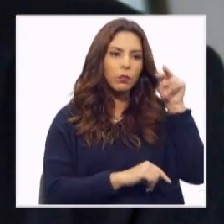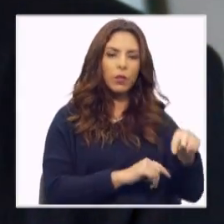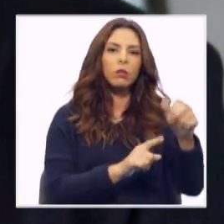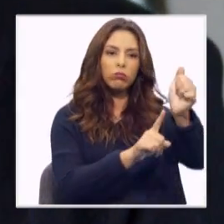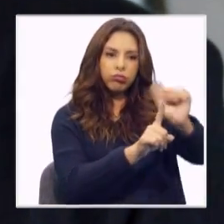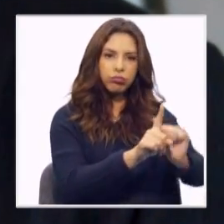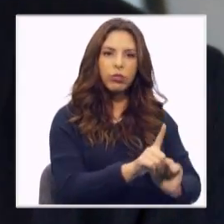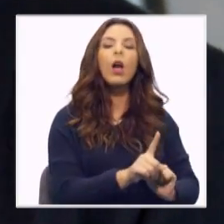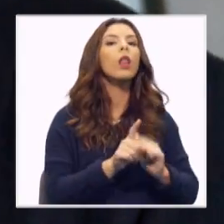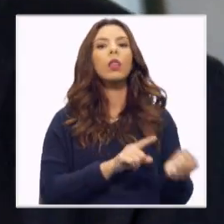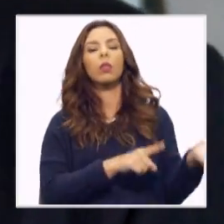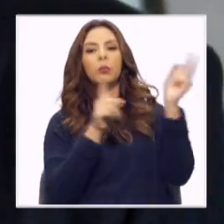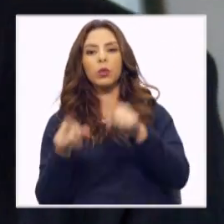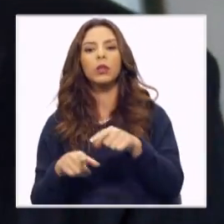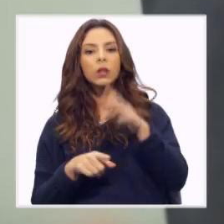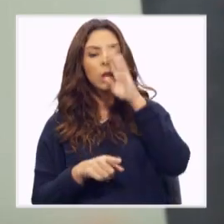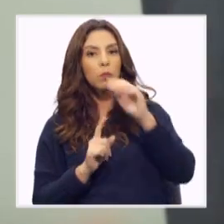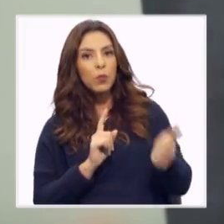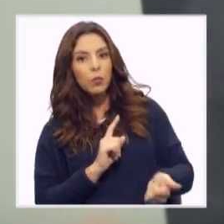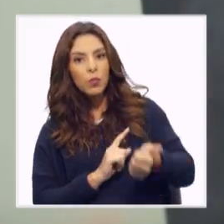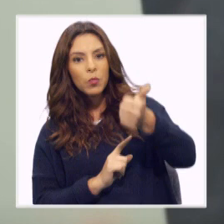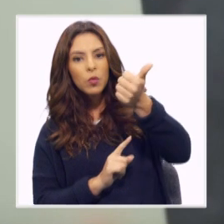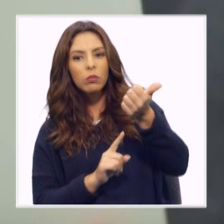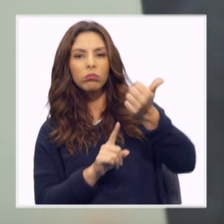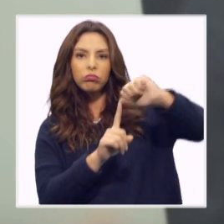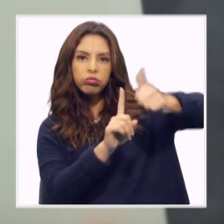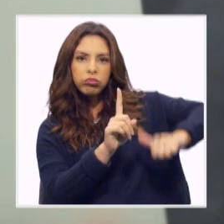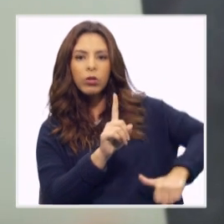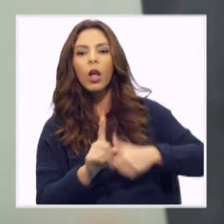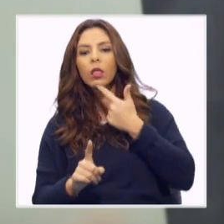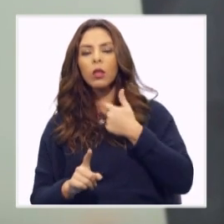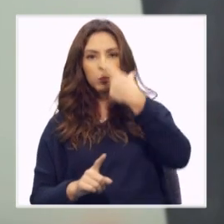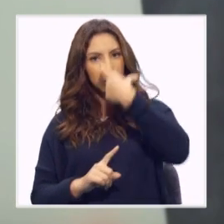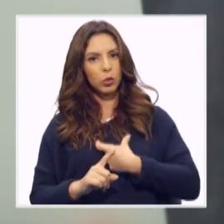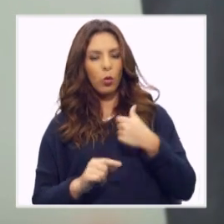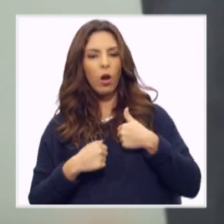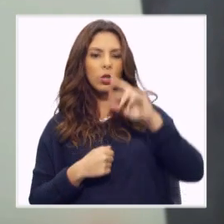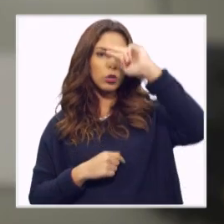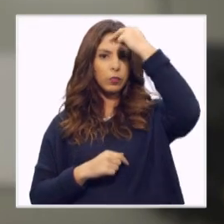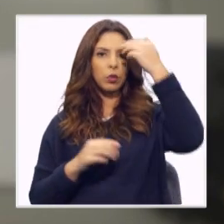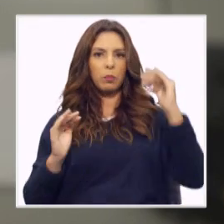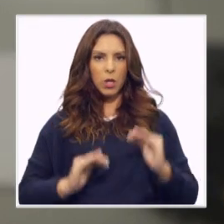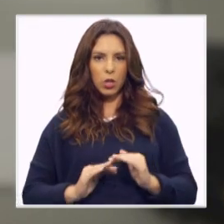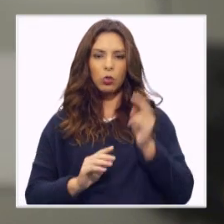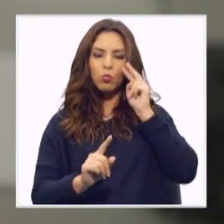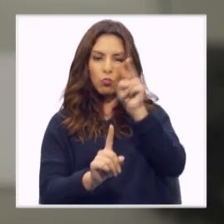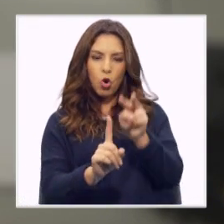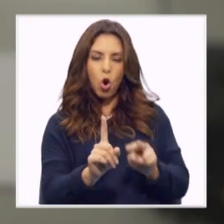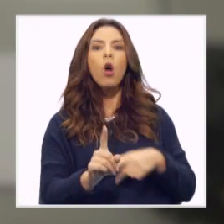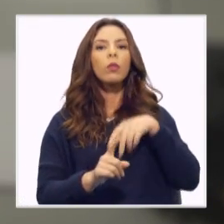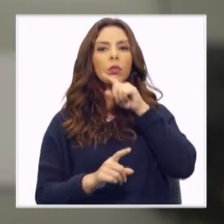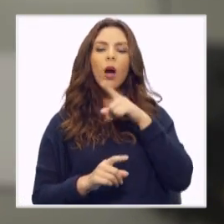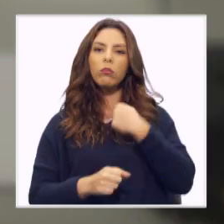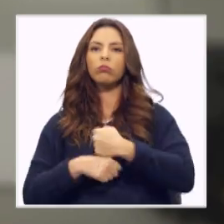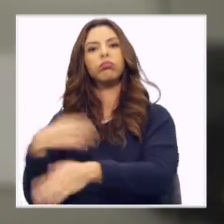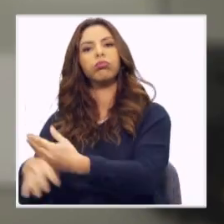por um humano, é reinserido pela máquina. Mas cada vez que a máquina melhora, significa que o humano tem que fazer menos esforço, o que significa que um humano